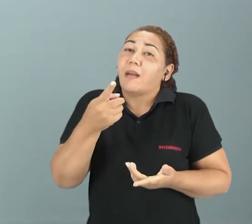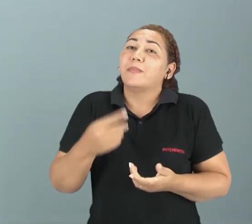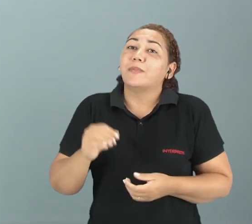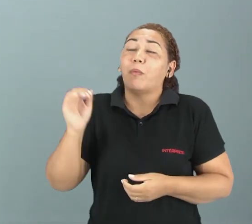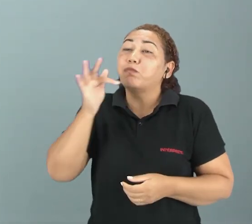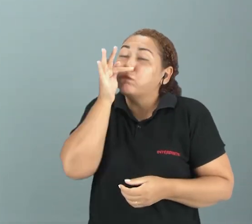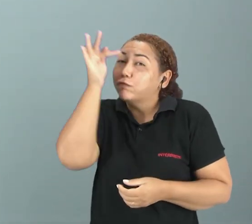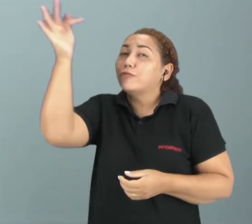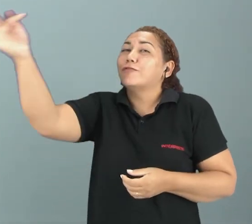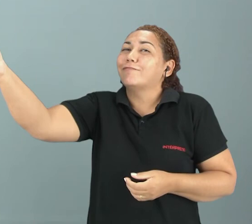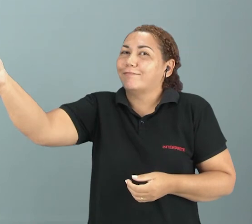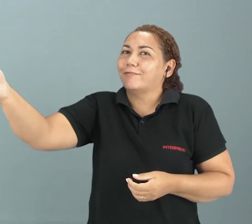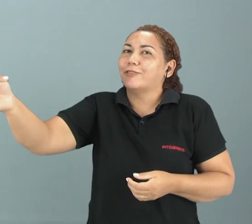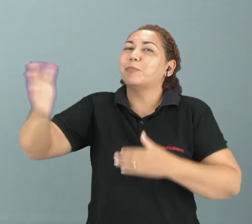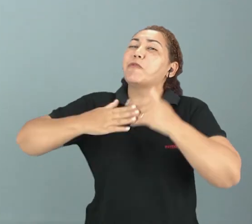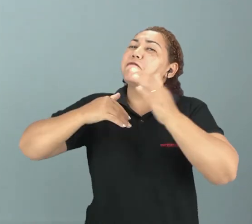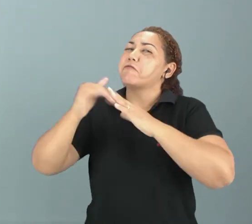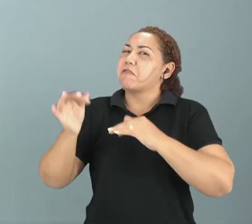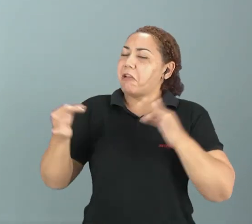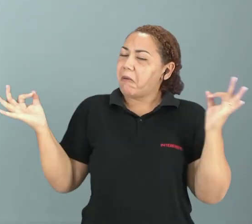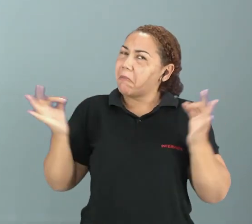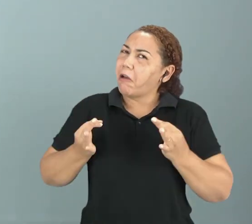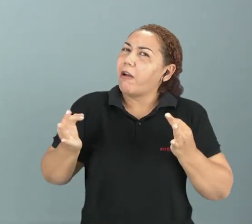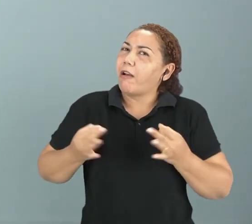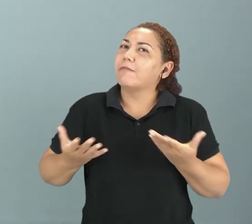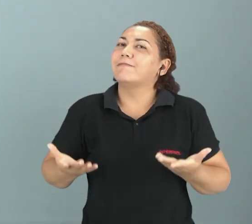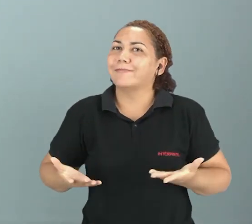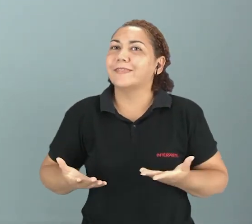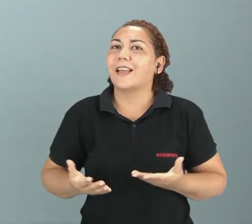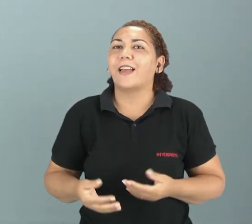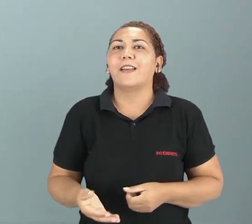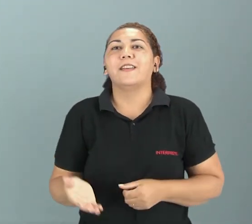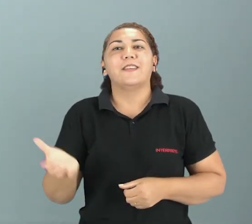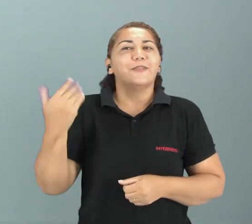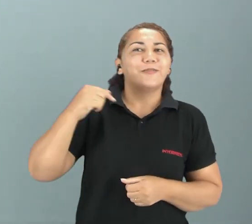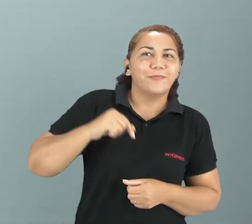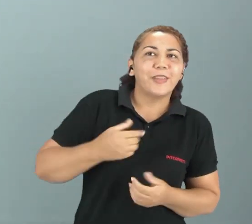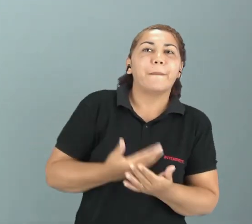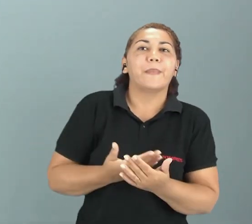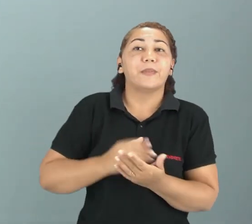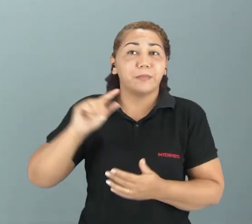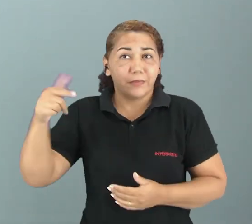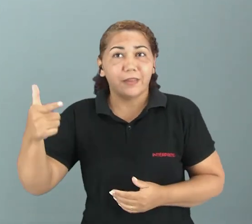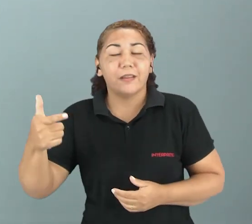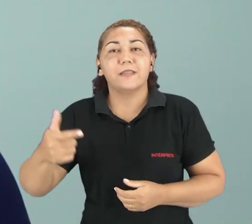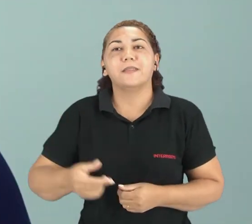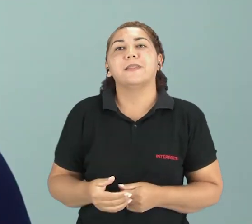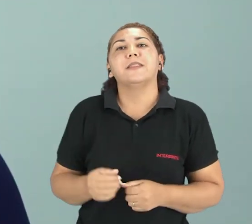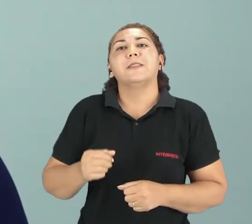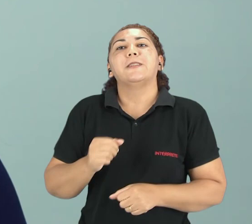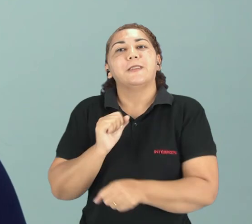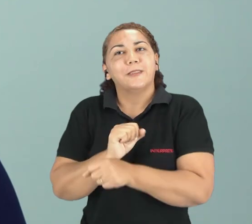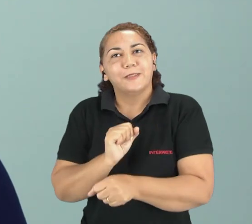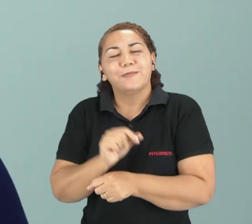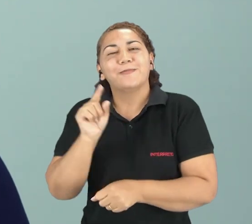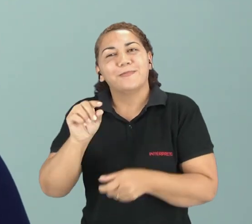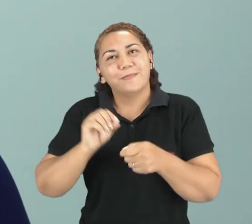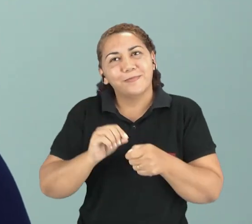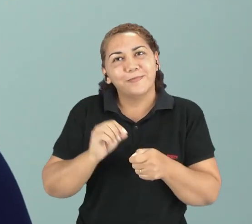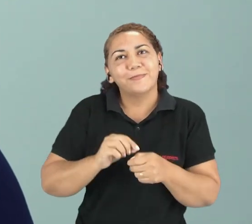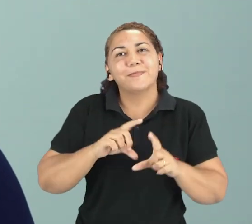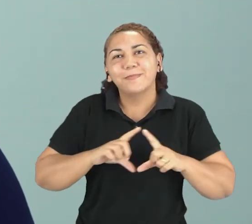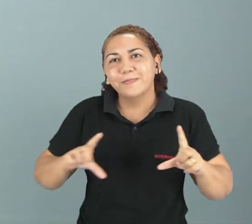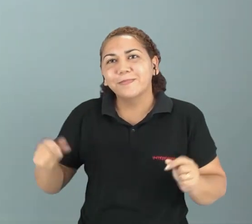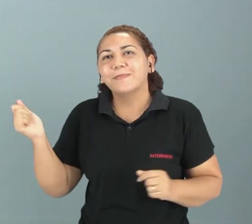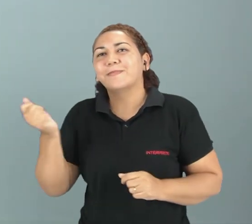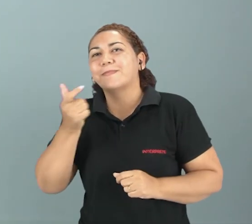né? Eu aguardo vocês na próxima aula, eu fico por aqui. Eu espero que você possa produzir sua charge aí com capricho, tá? E